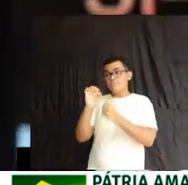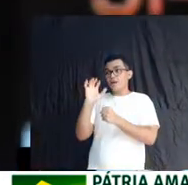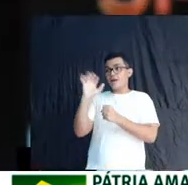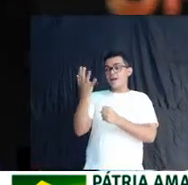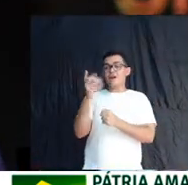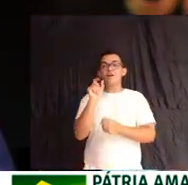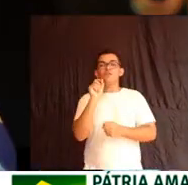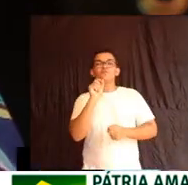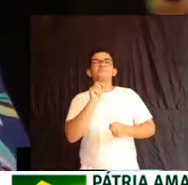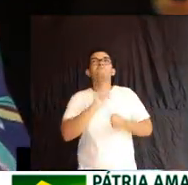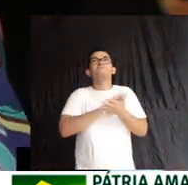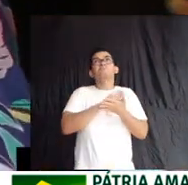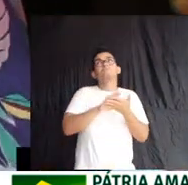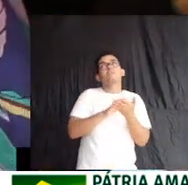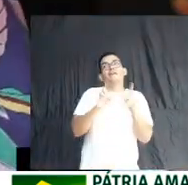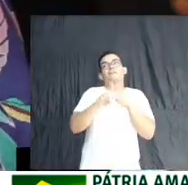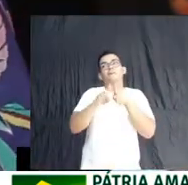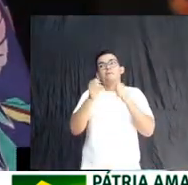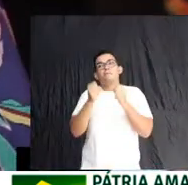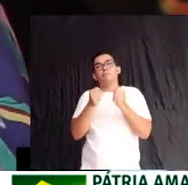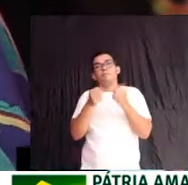inclusive nada.